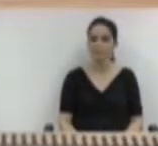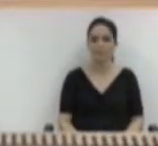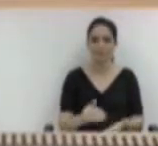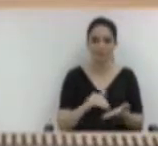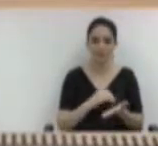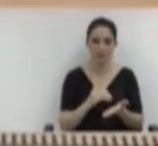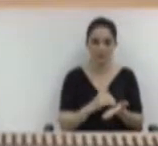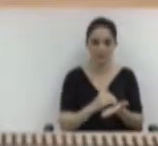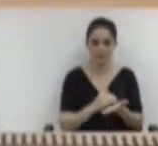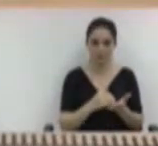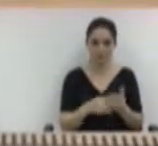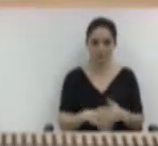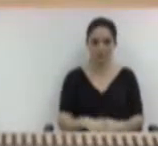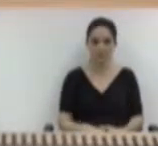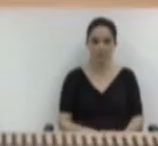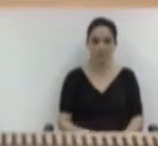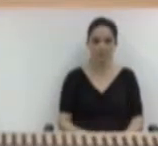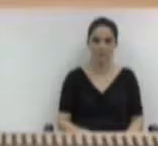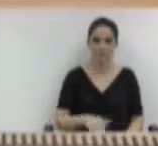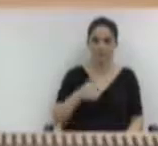Requerimento